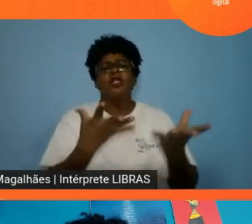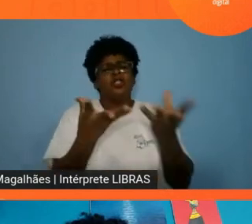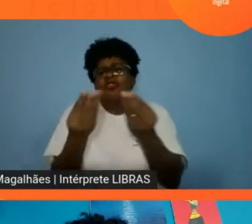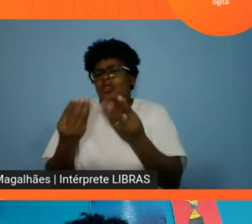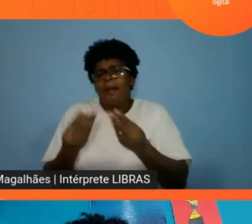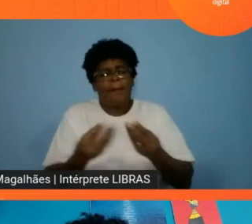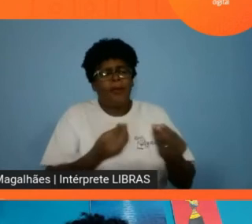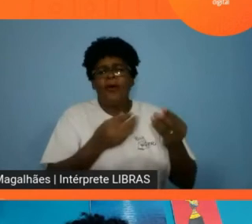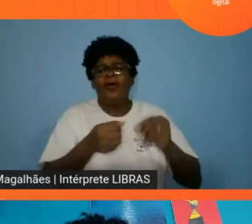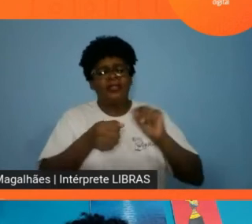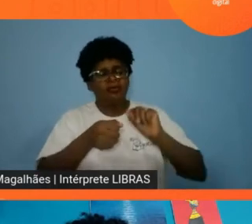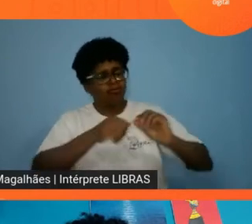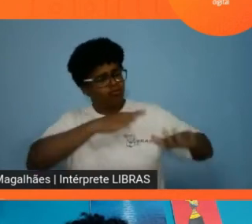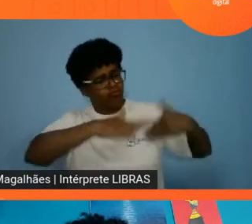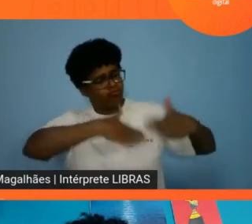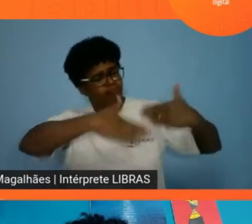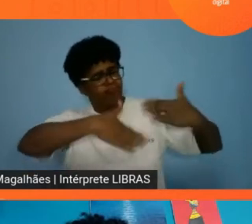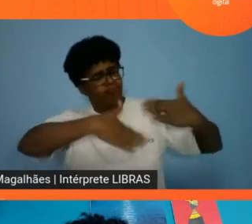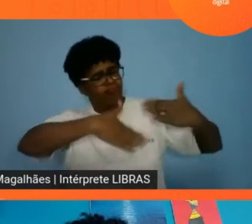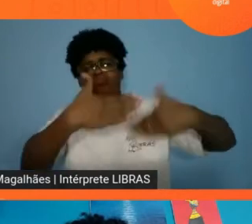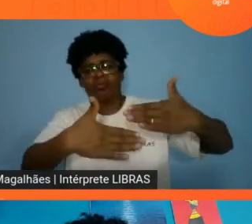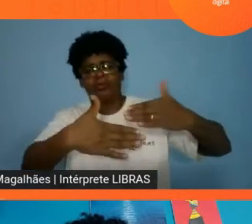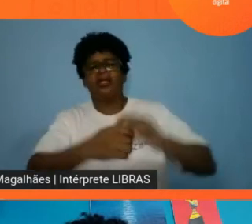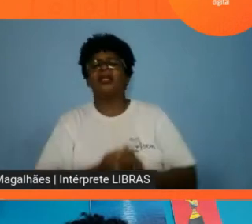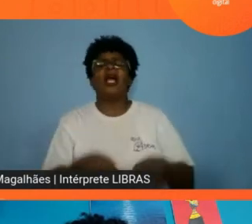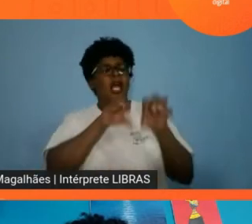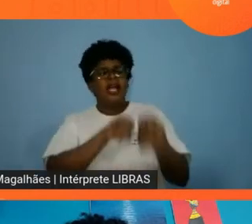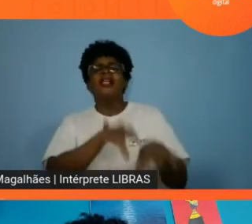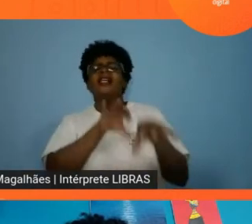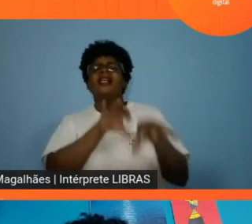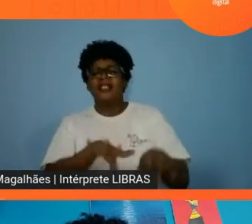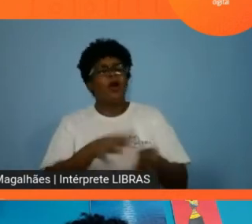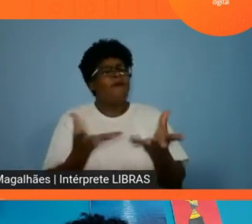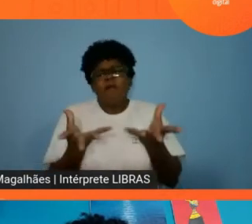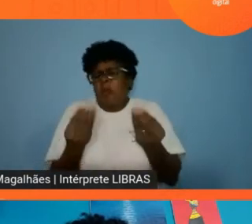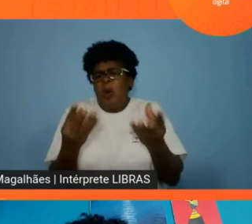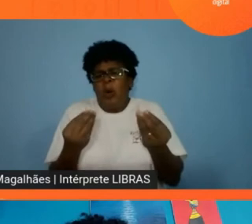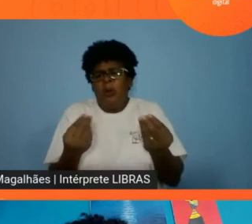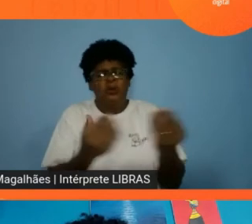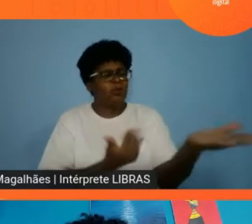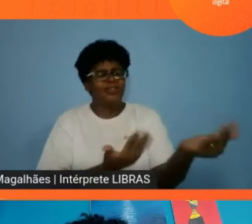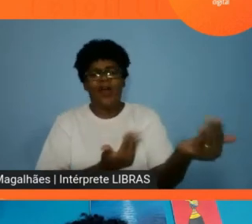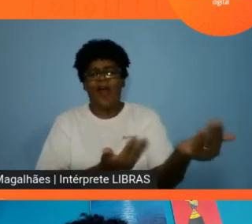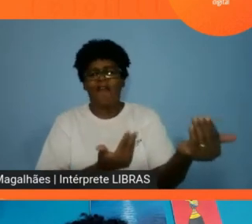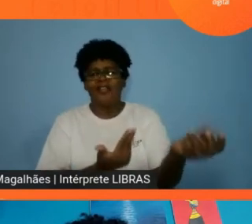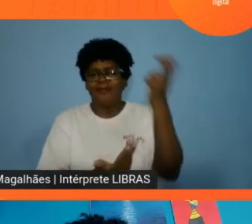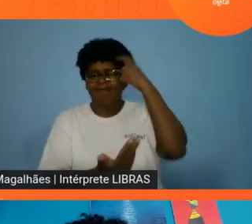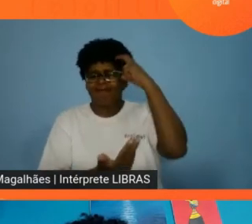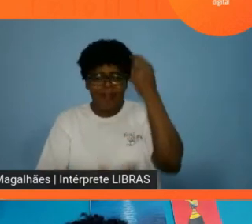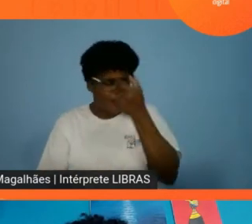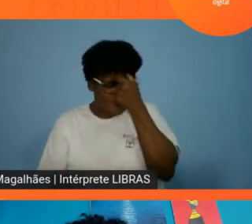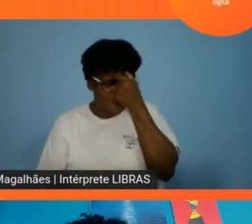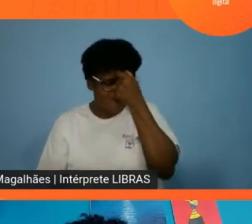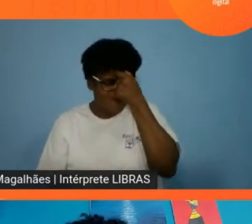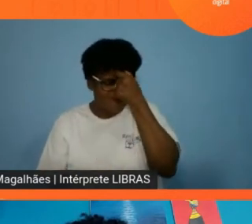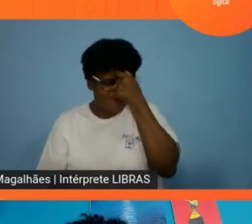de muita trajetória que ensinou, que moveu milhares de jovens a ter consciência, né, social, consciência